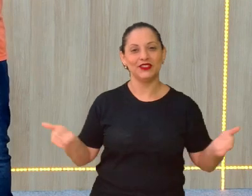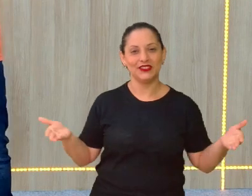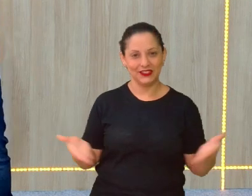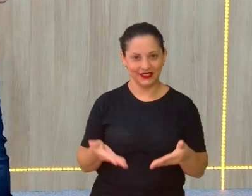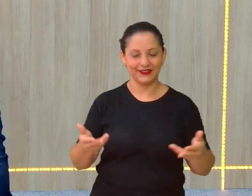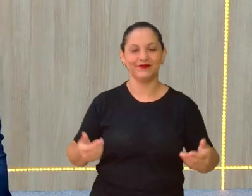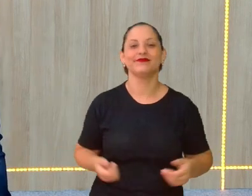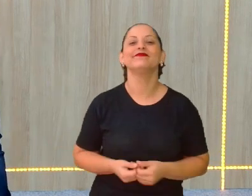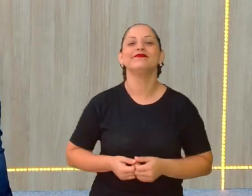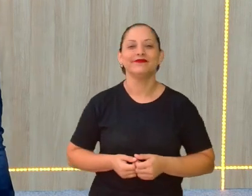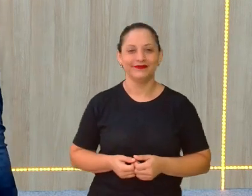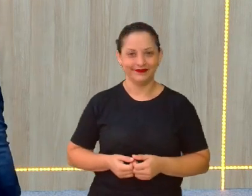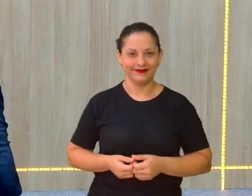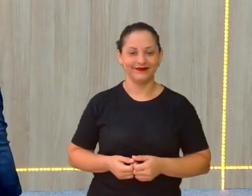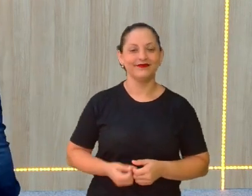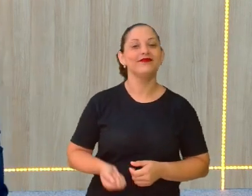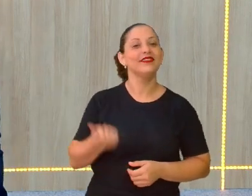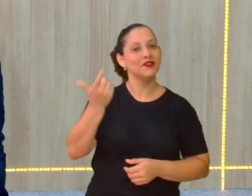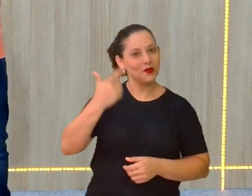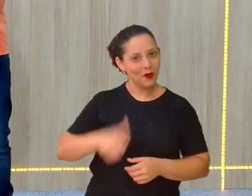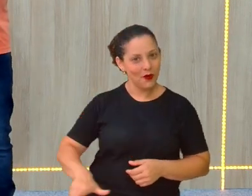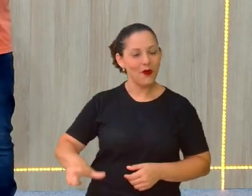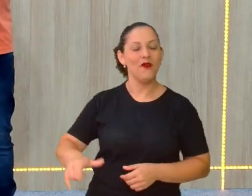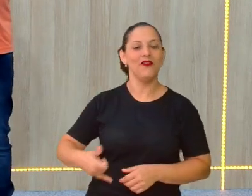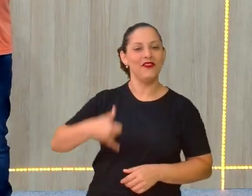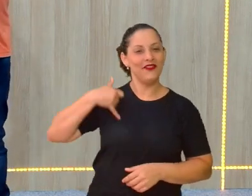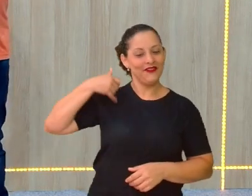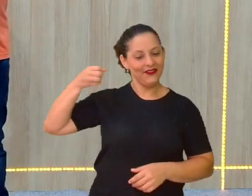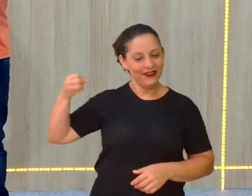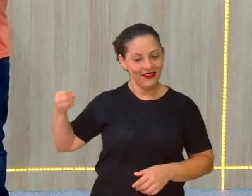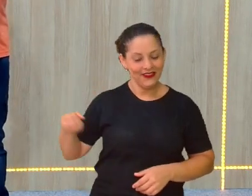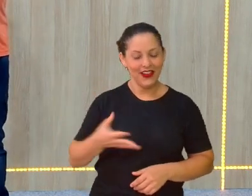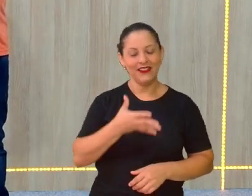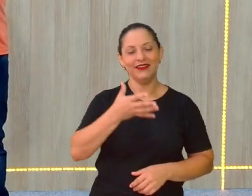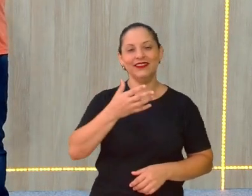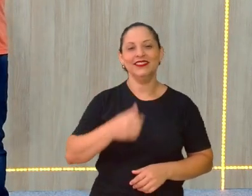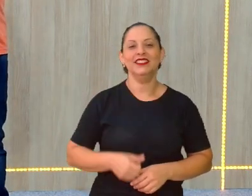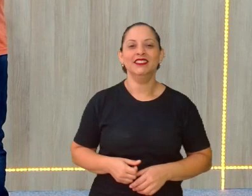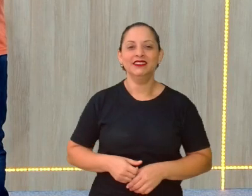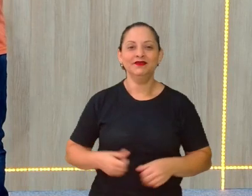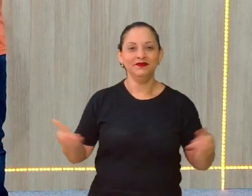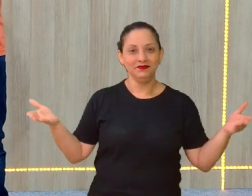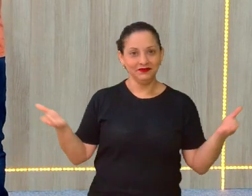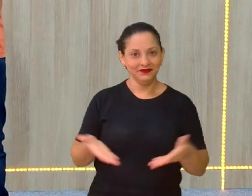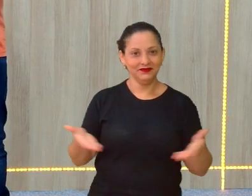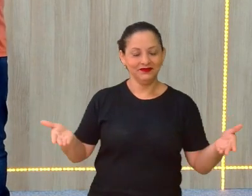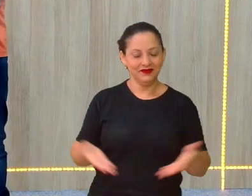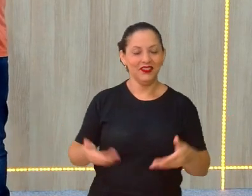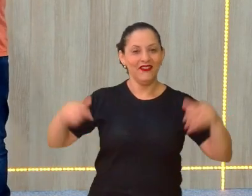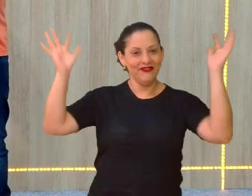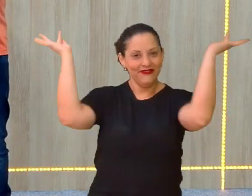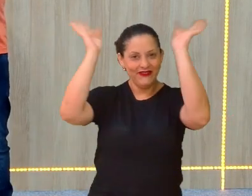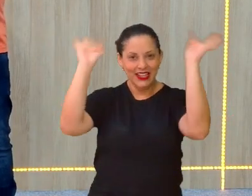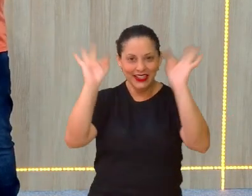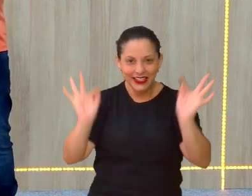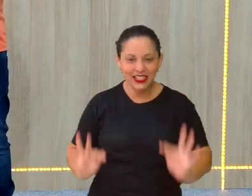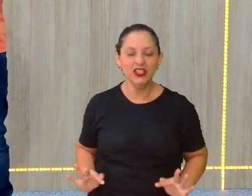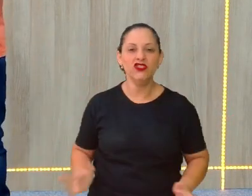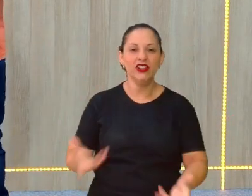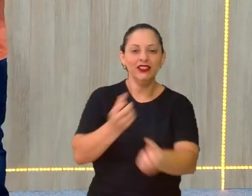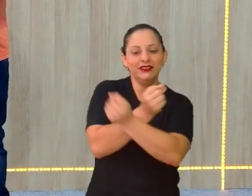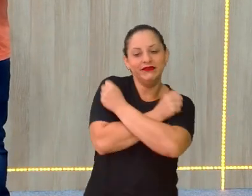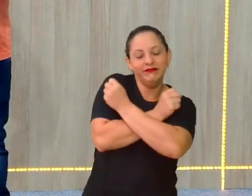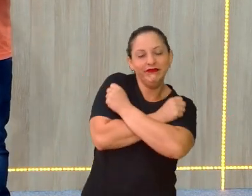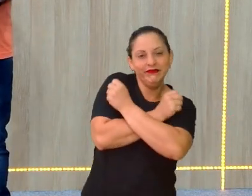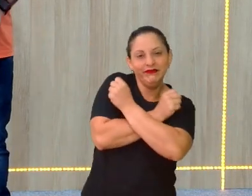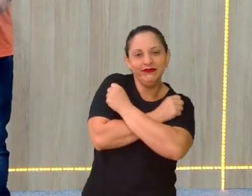nova, mais uma volta ao redor do sol, e tá ali, toda poderosa, ganhando os abraços ali na